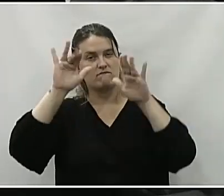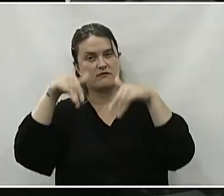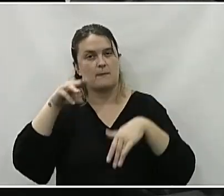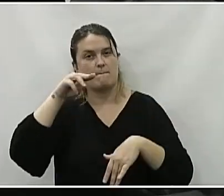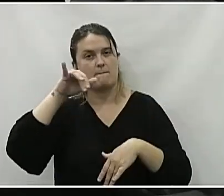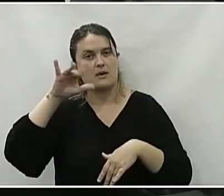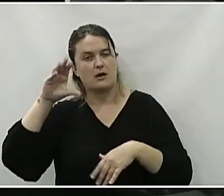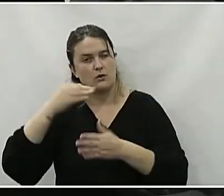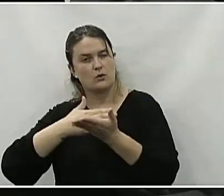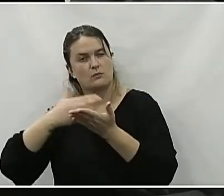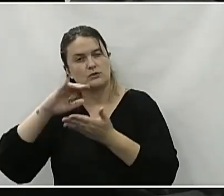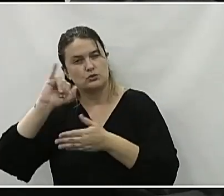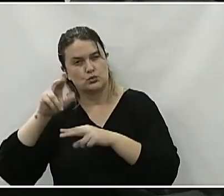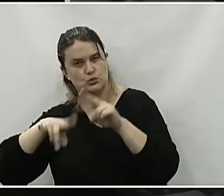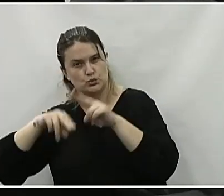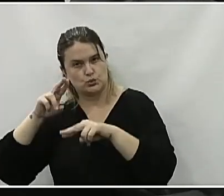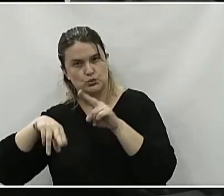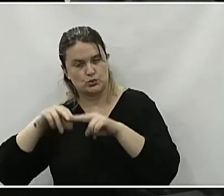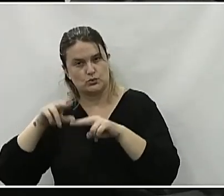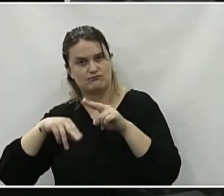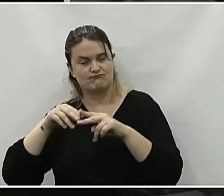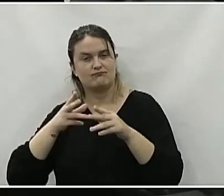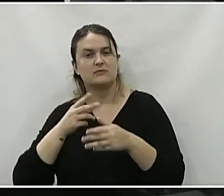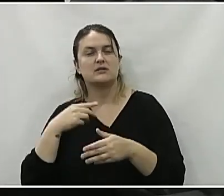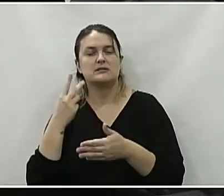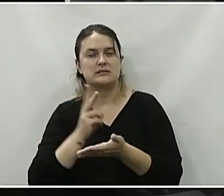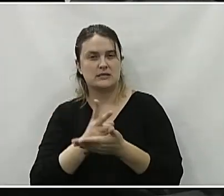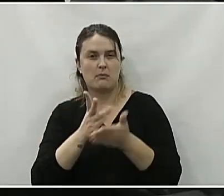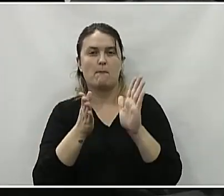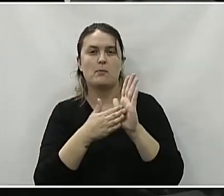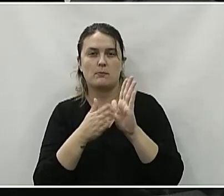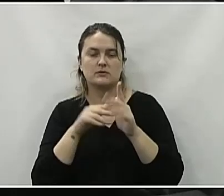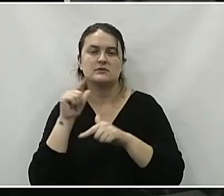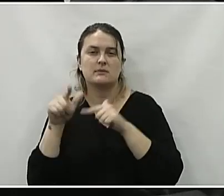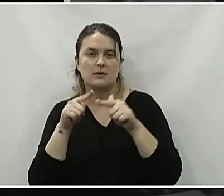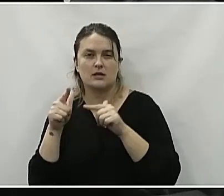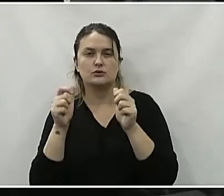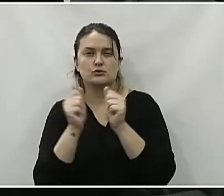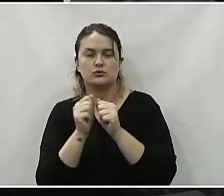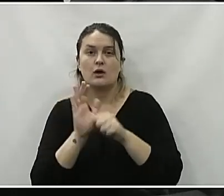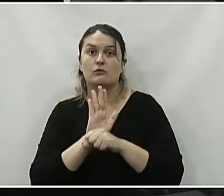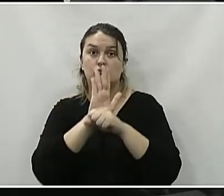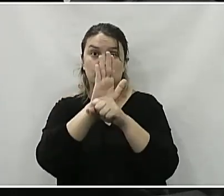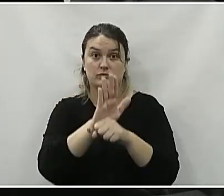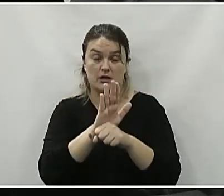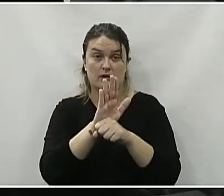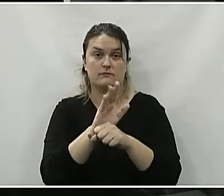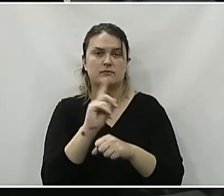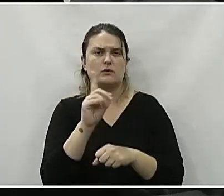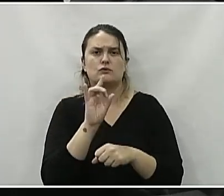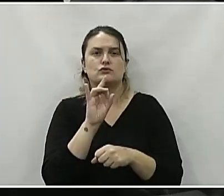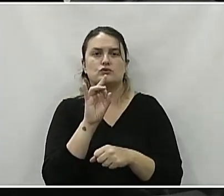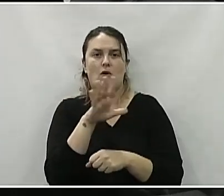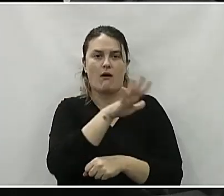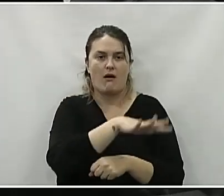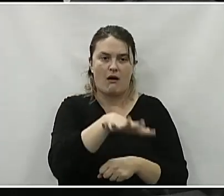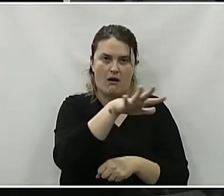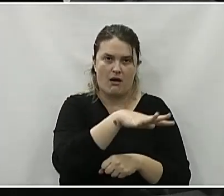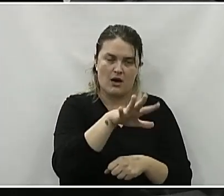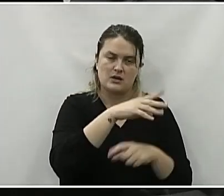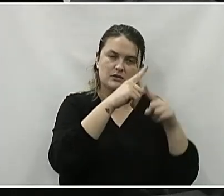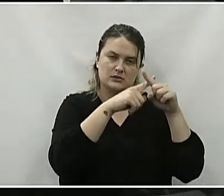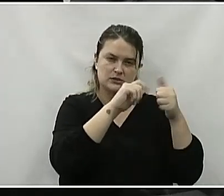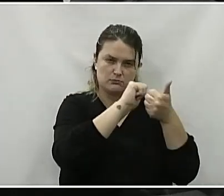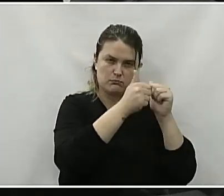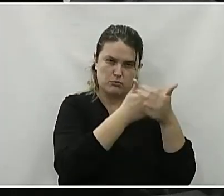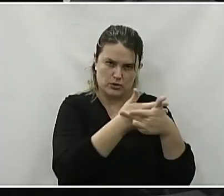maio, começo de junho. Então, a gente está sempre se propondo a trabalhar para a população de União da Vitória, não só na área